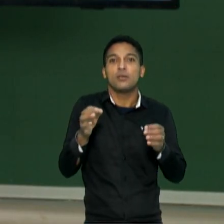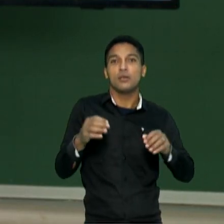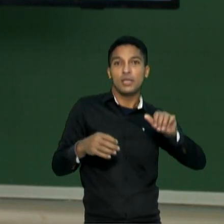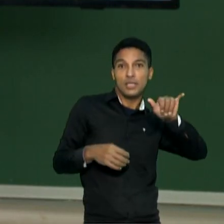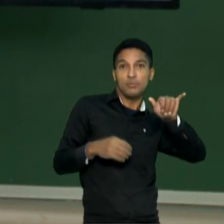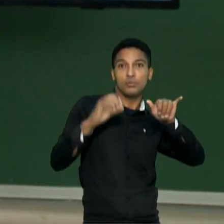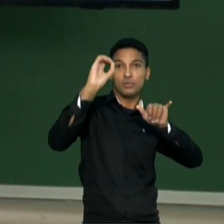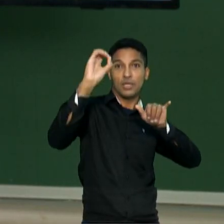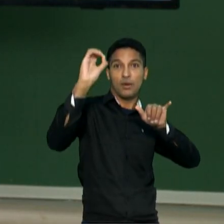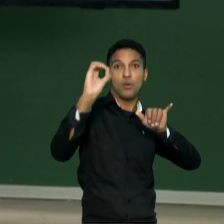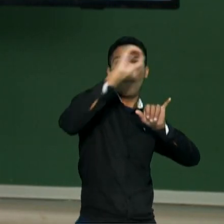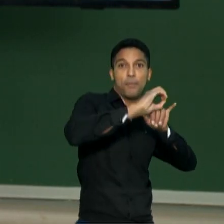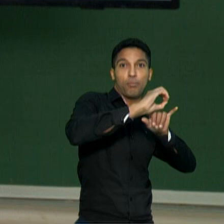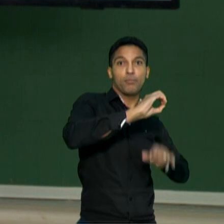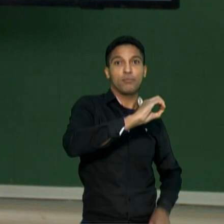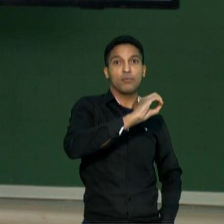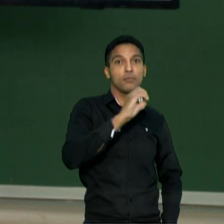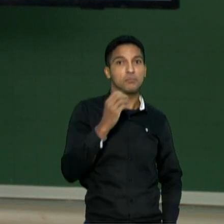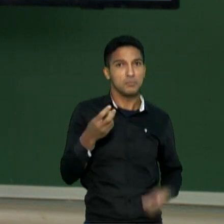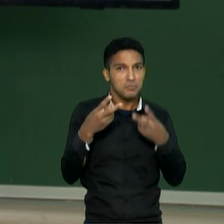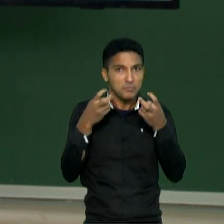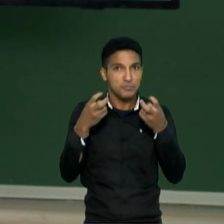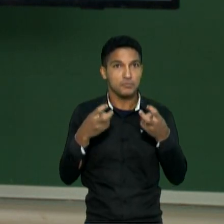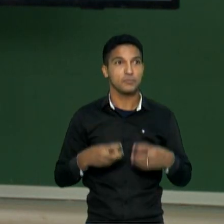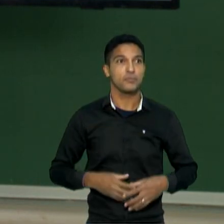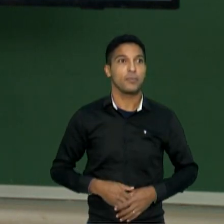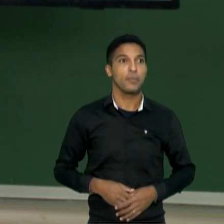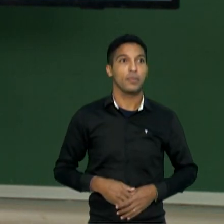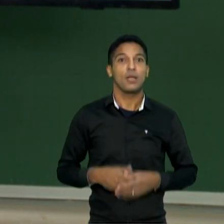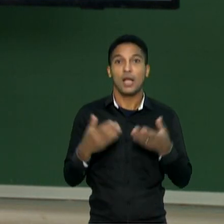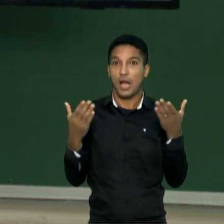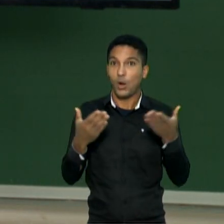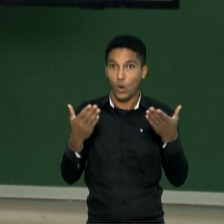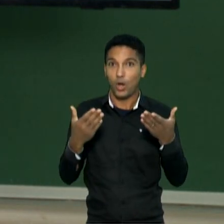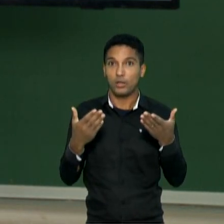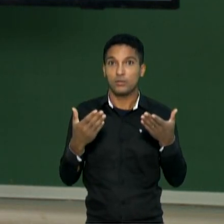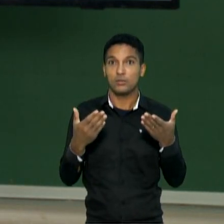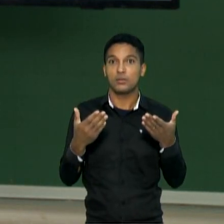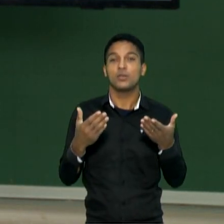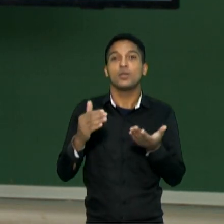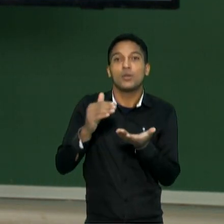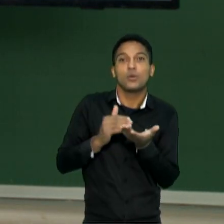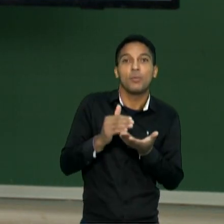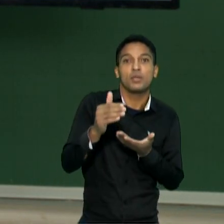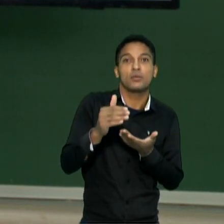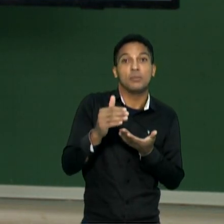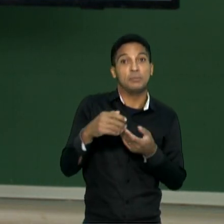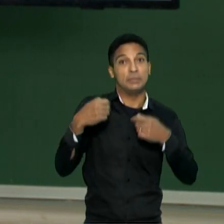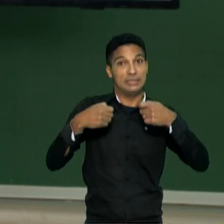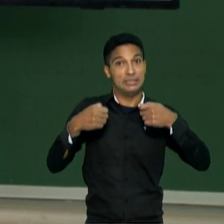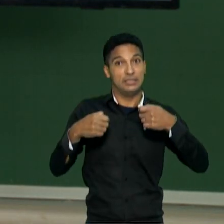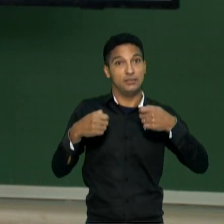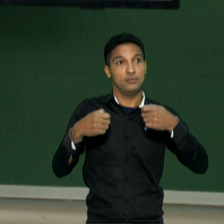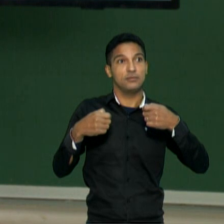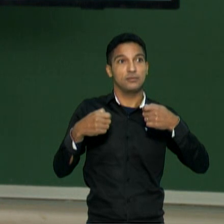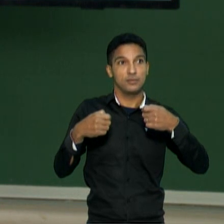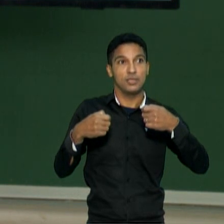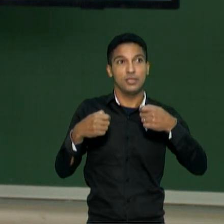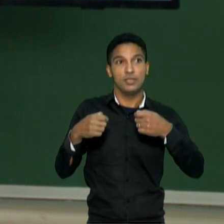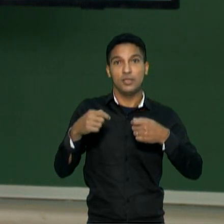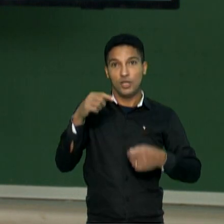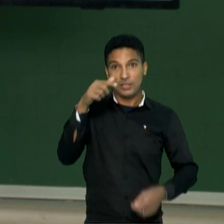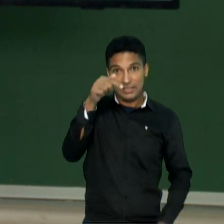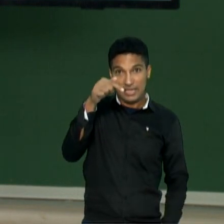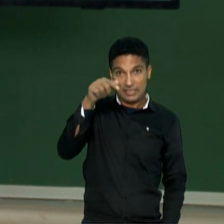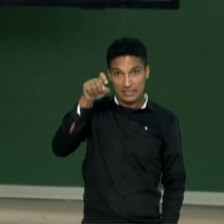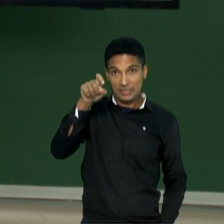valor zero, ok? Beleza? E aqui agora a gente trabalha, né, a fim de isolar o x e